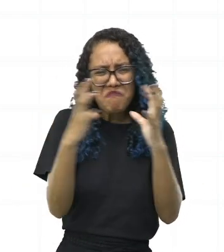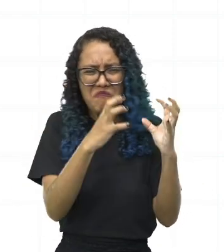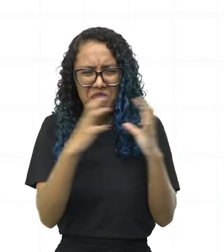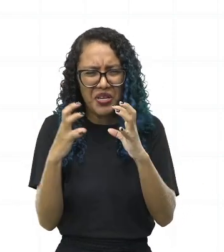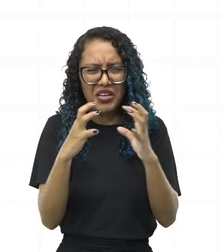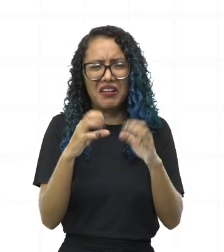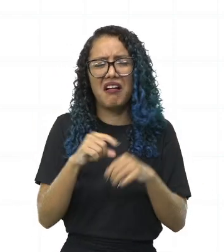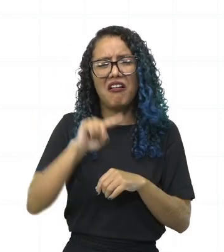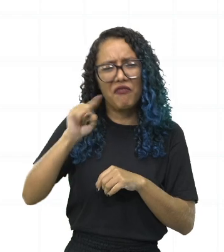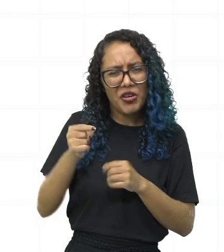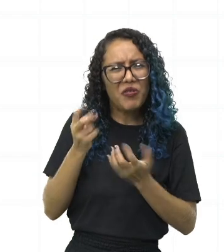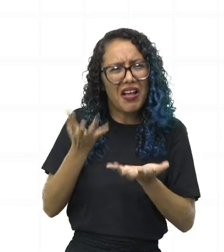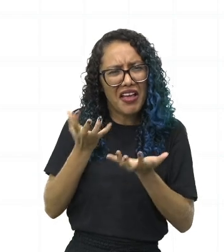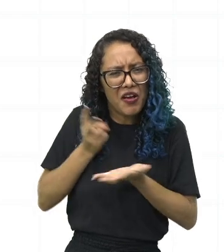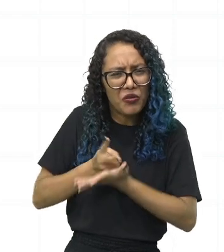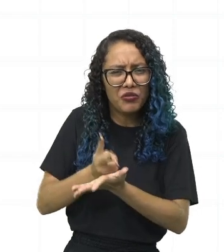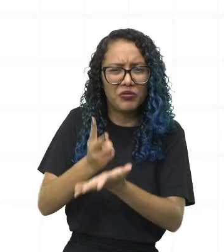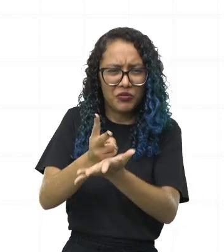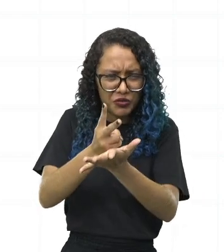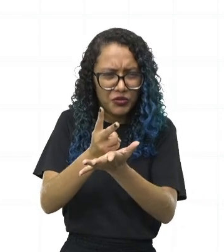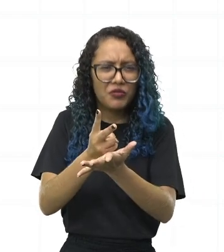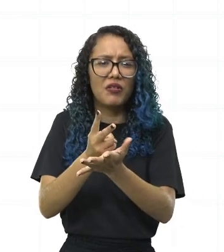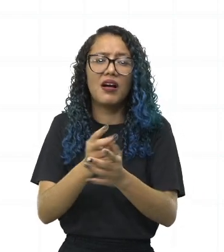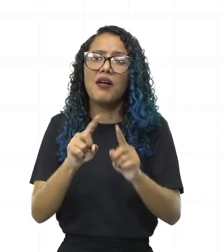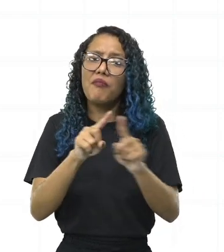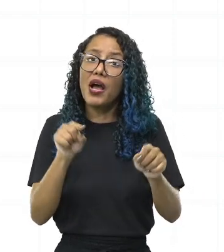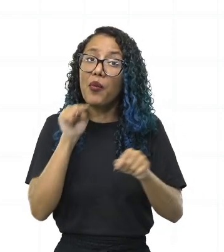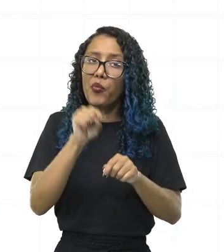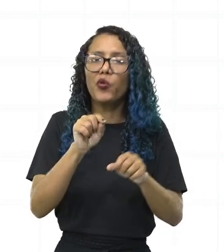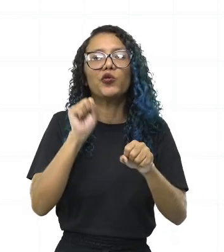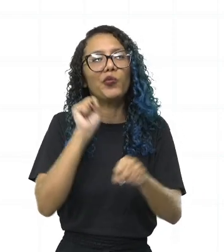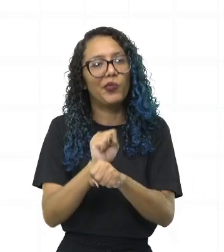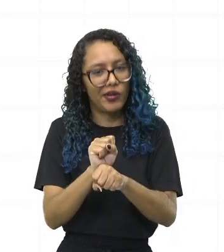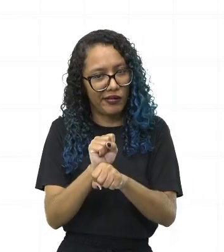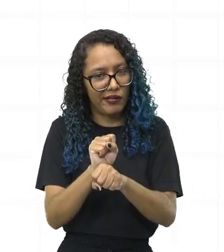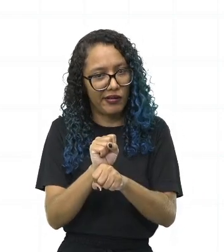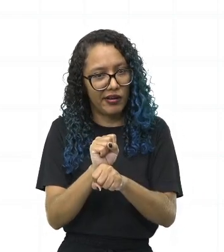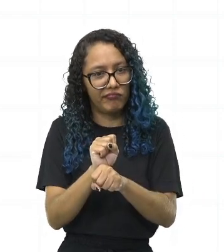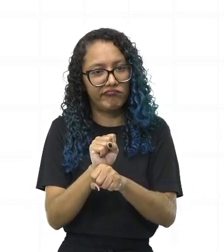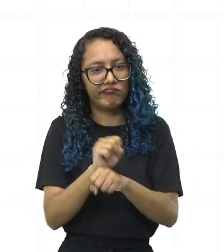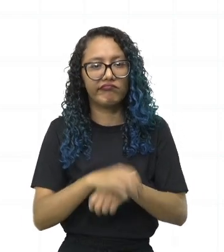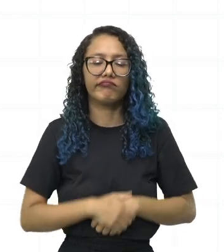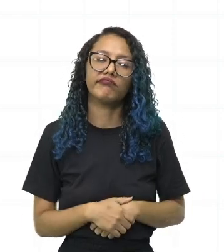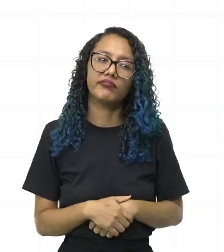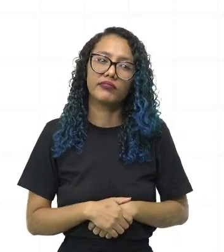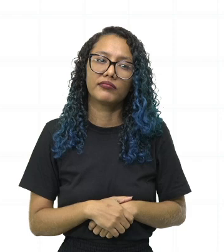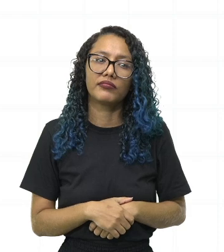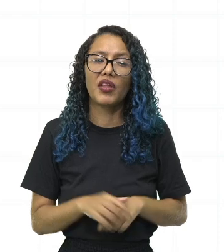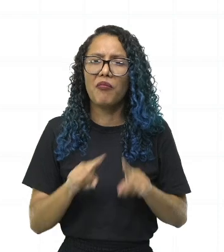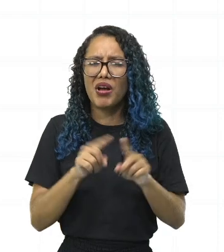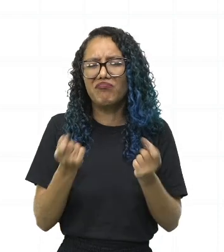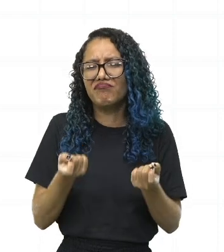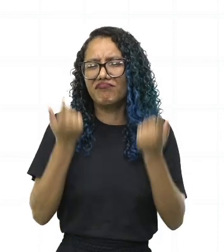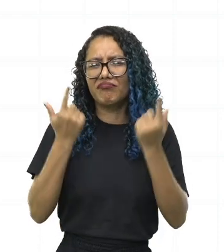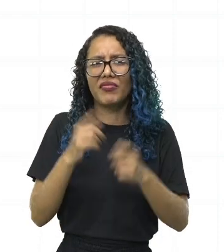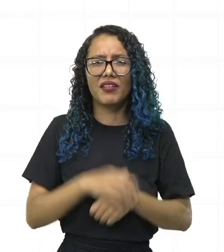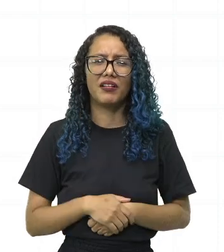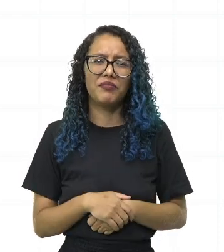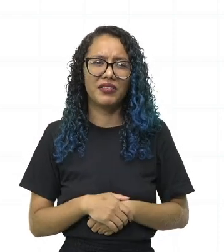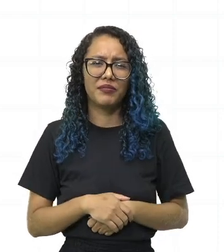pro papo continuar. O ponto queria descanso, ficar de papo pro ar. A vírgula esticava a